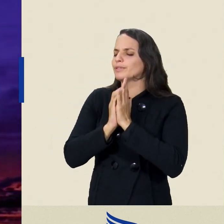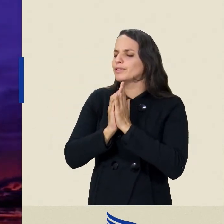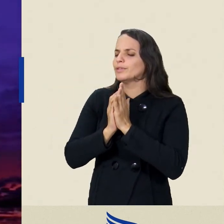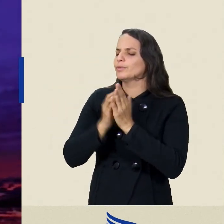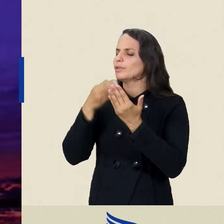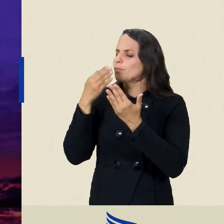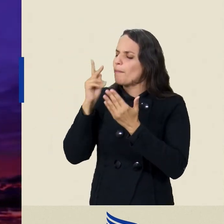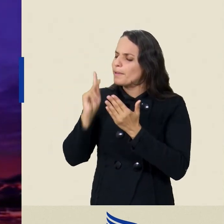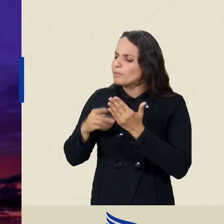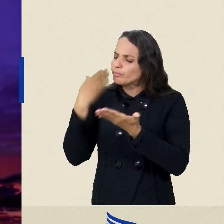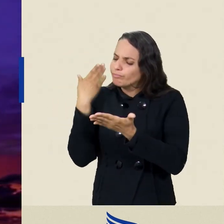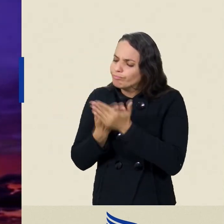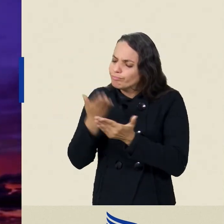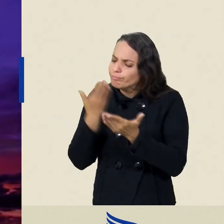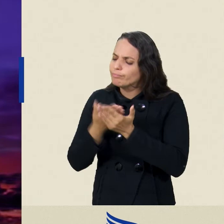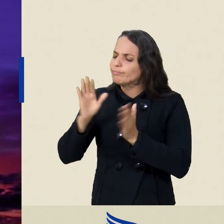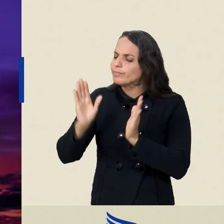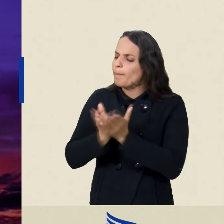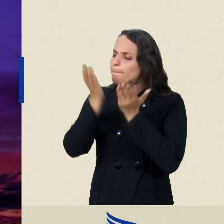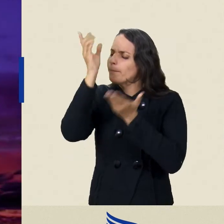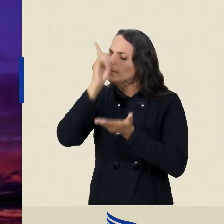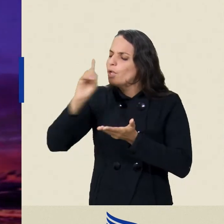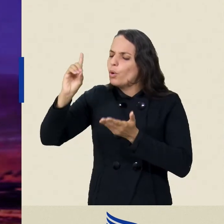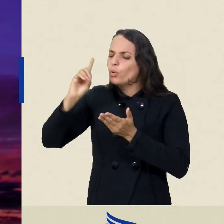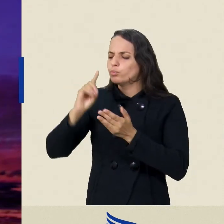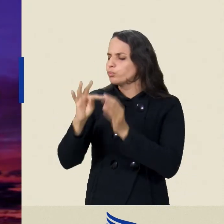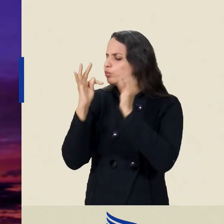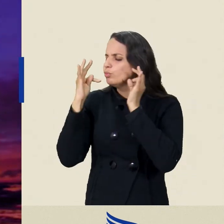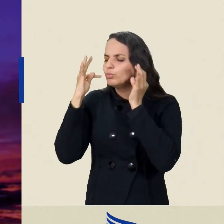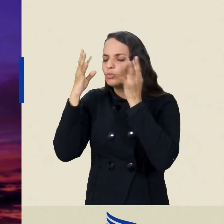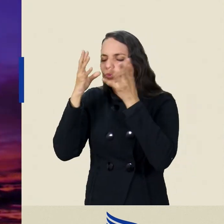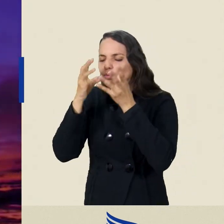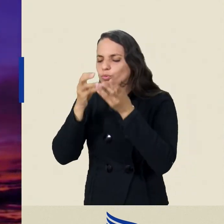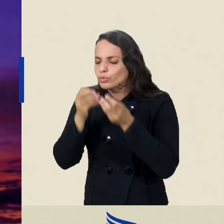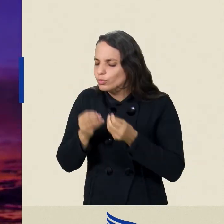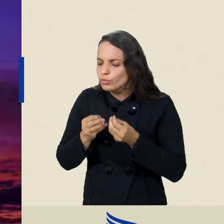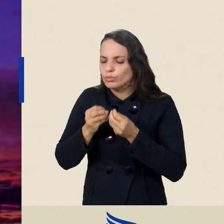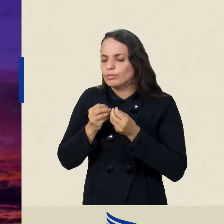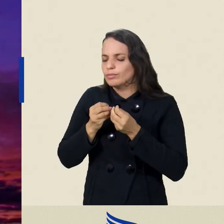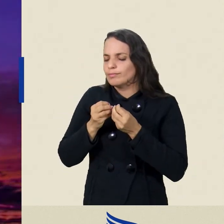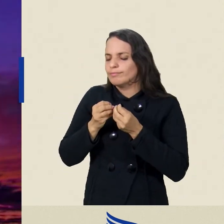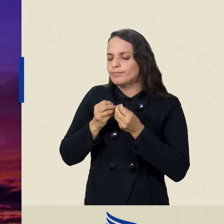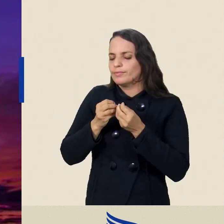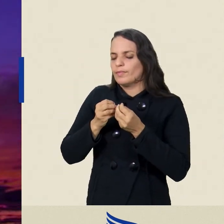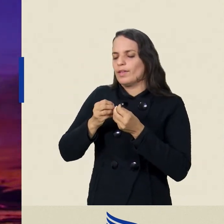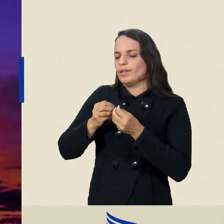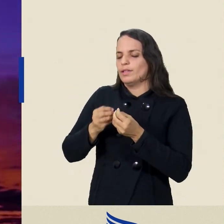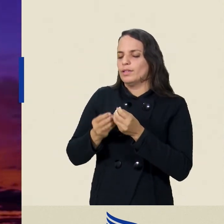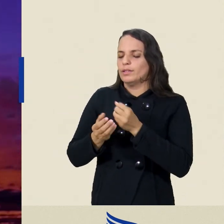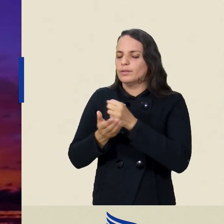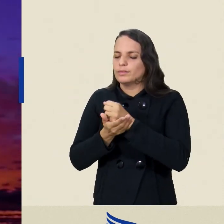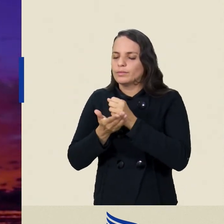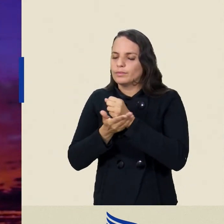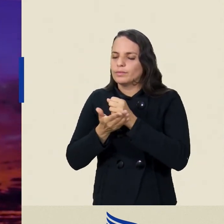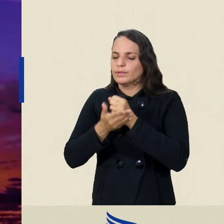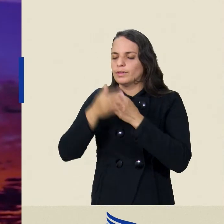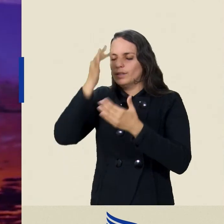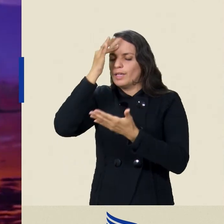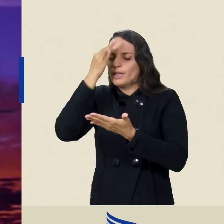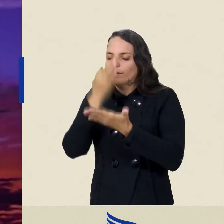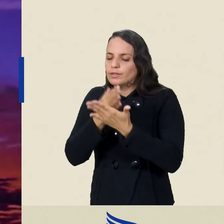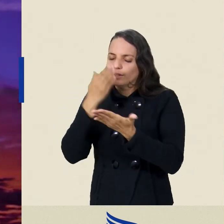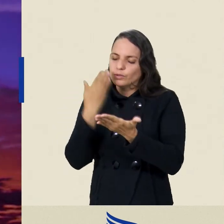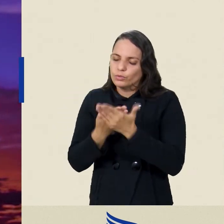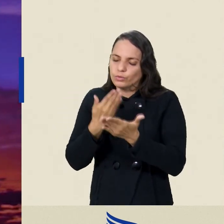estudantes da Palavra de Deus, todos os que estão, através dos princípios de fé, estudando a Tua